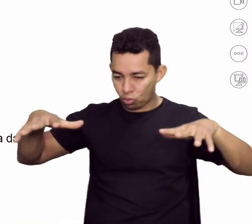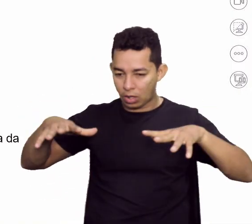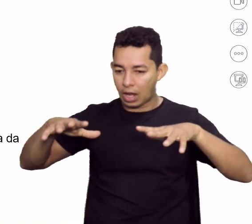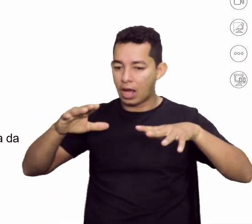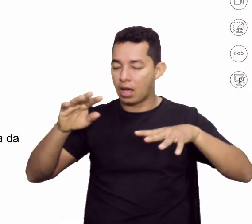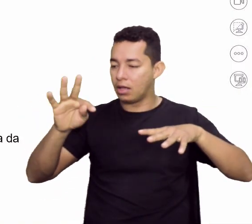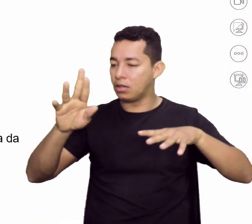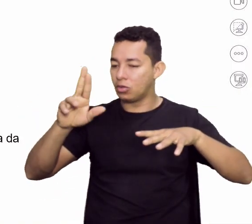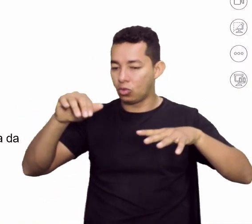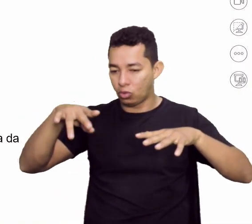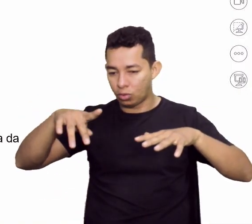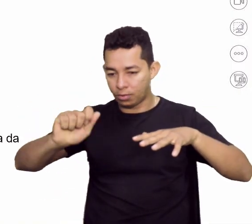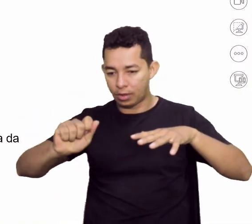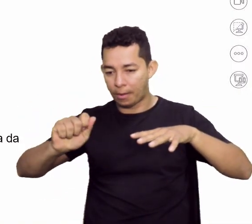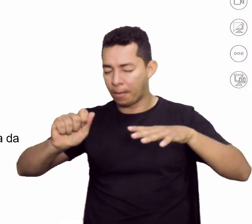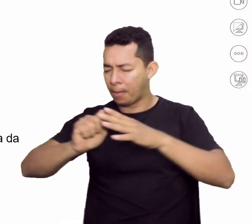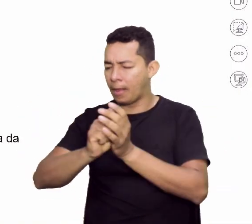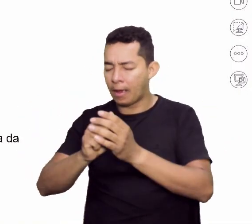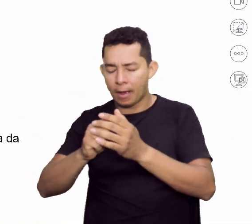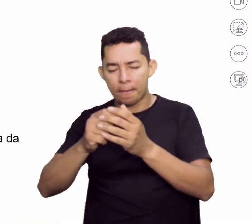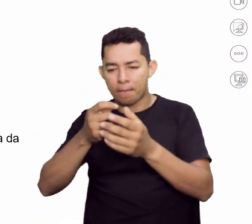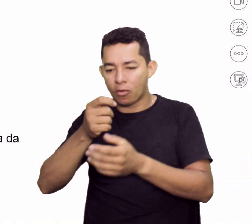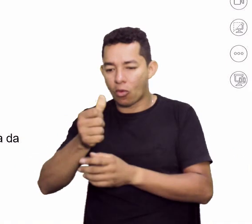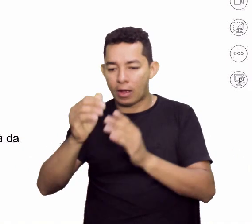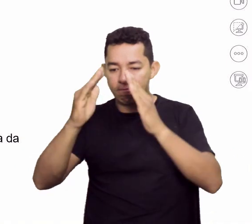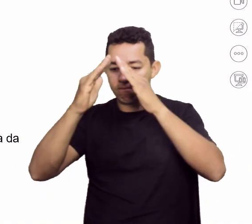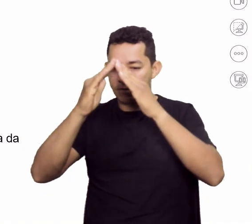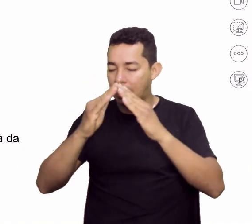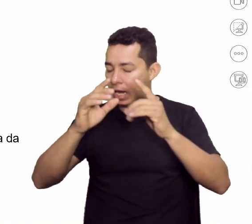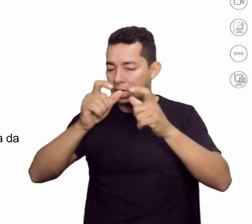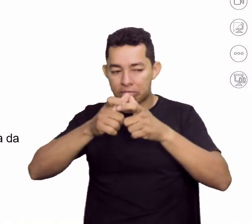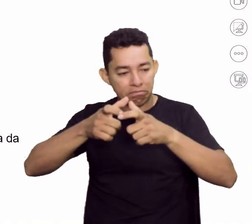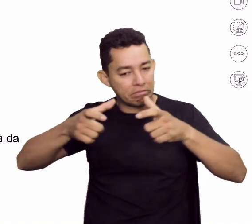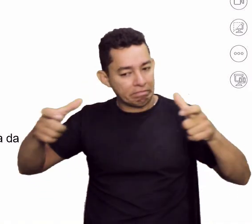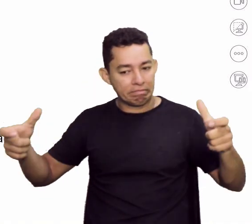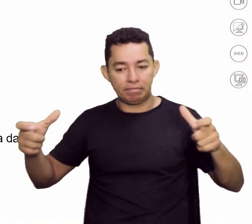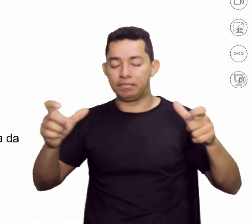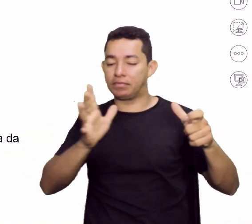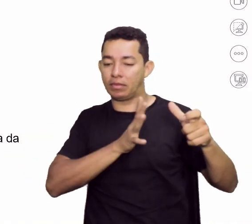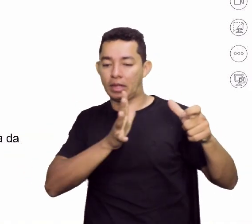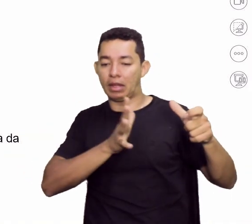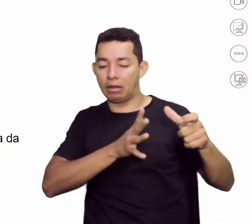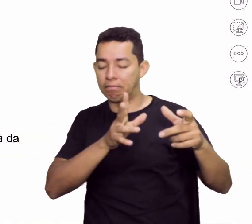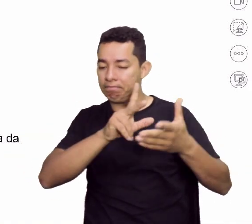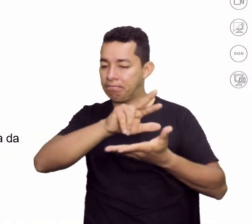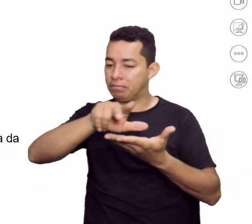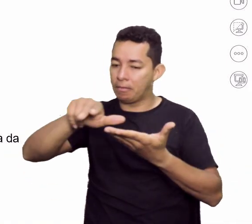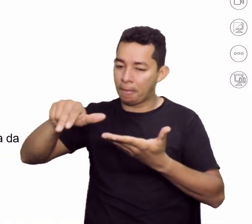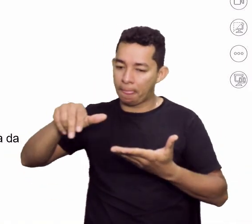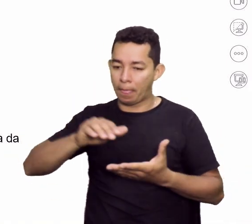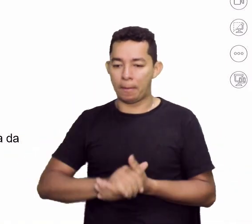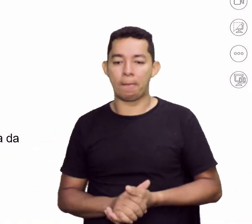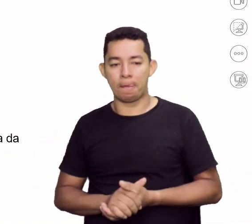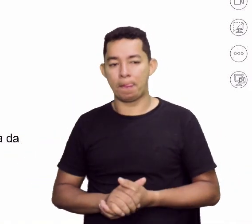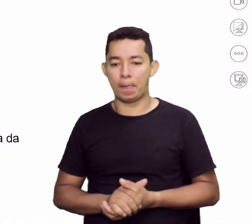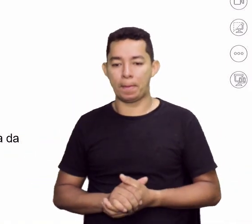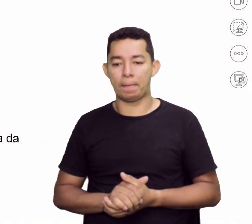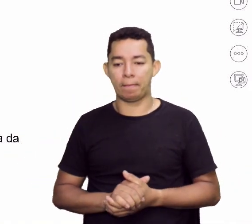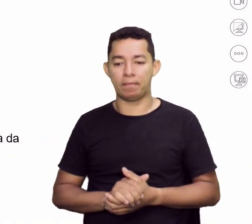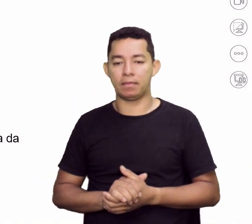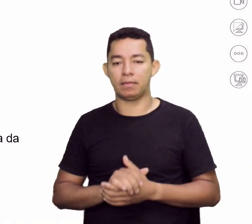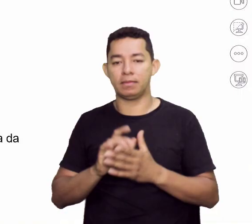muito luxo, com muita riqueza, tá, gente? Então é por isso que fala assim, ó, as paredes